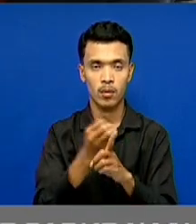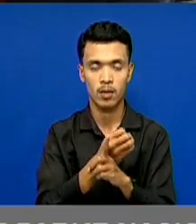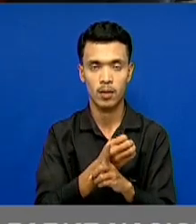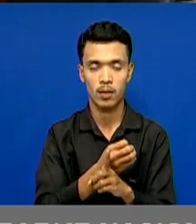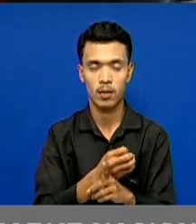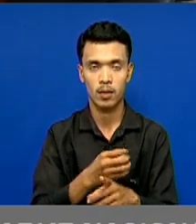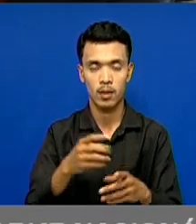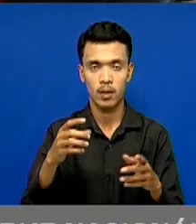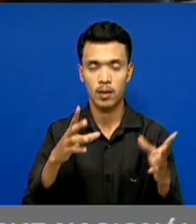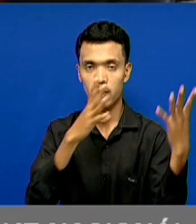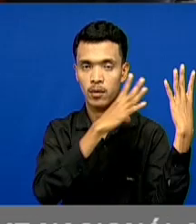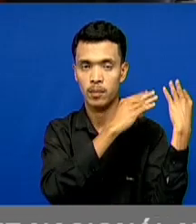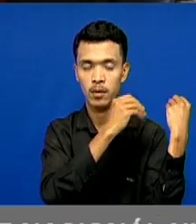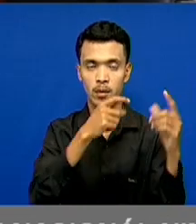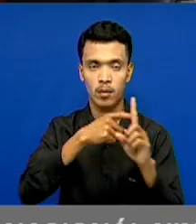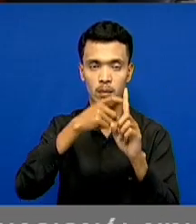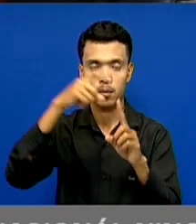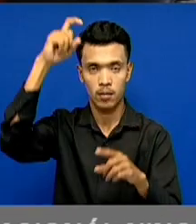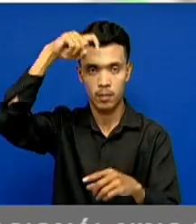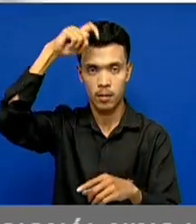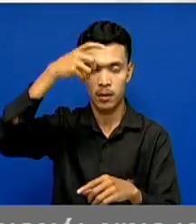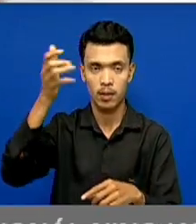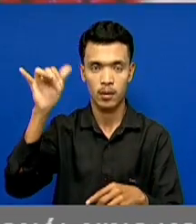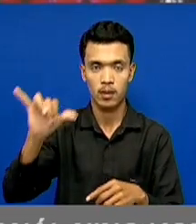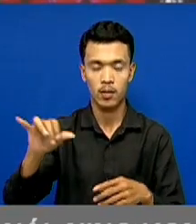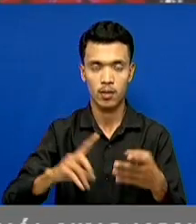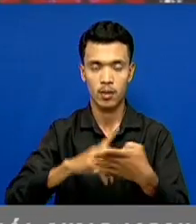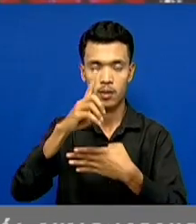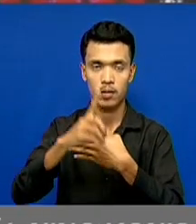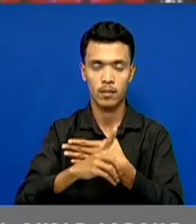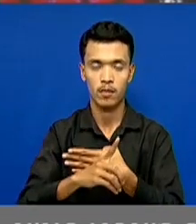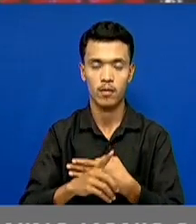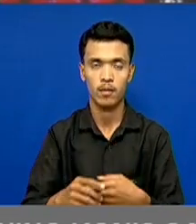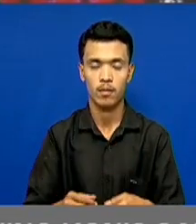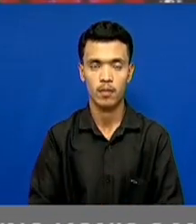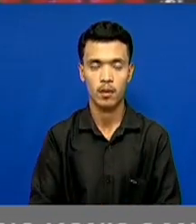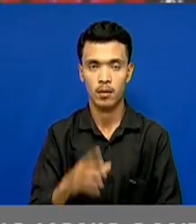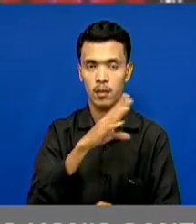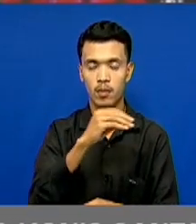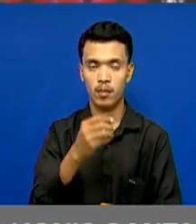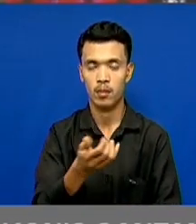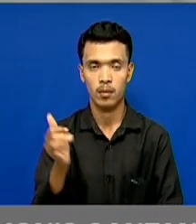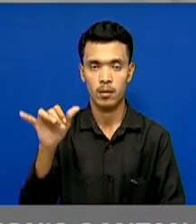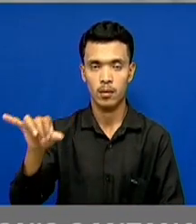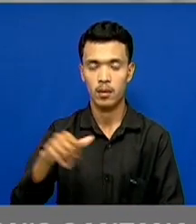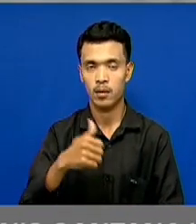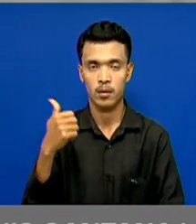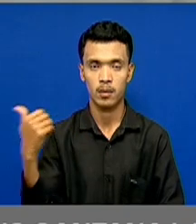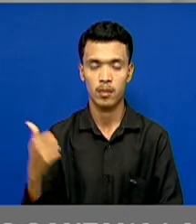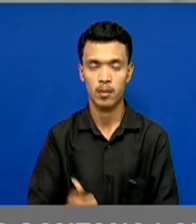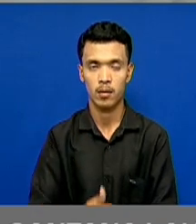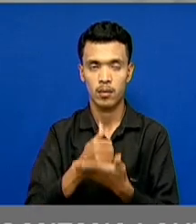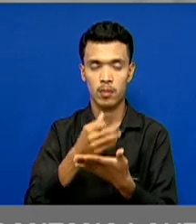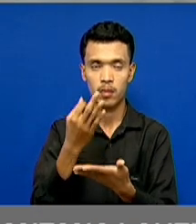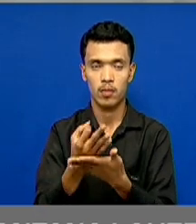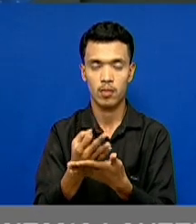uma experiência que se perito sira, no Nebele desenvolve Parque Nacional Nicone Santana, no Parque Nacional Selo, que contribui receita para o